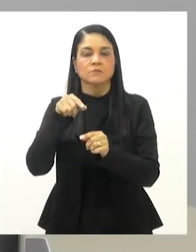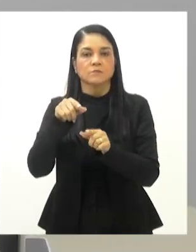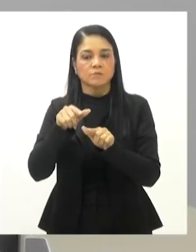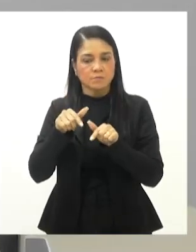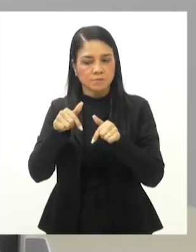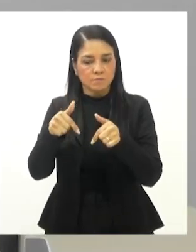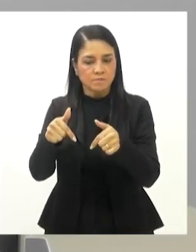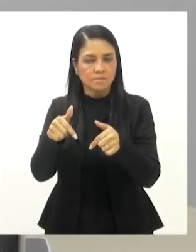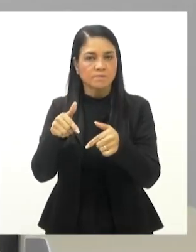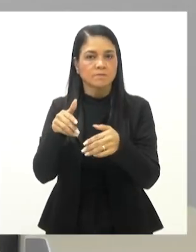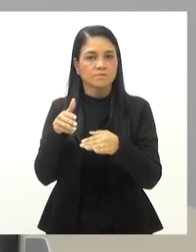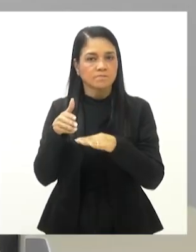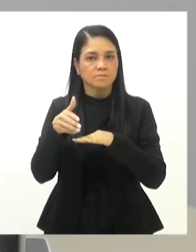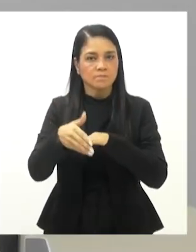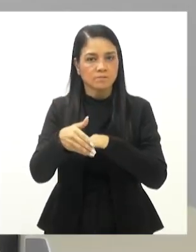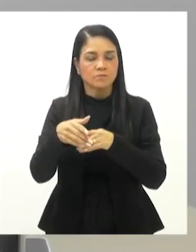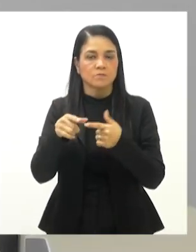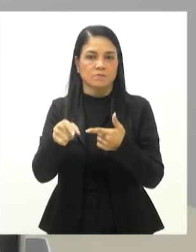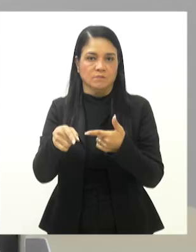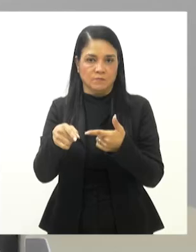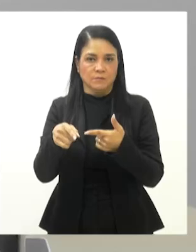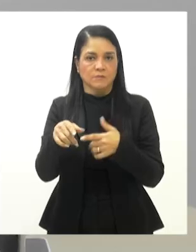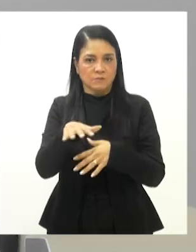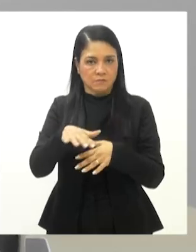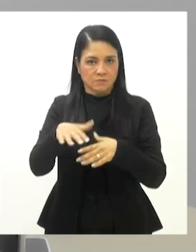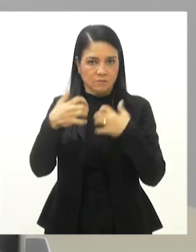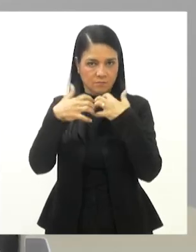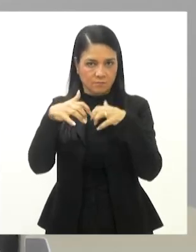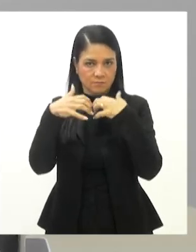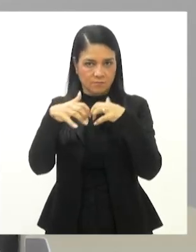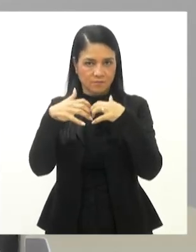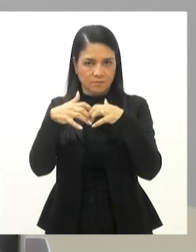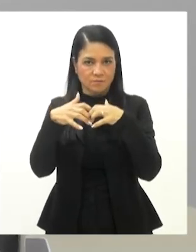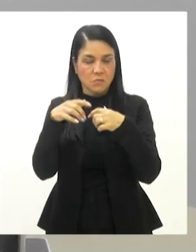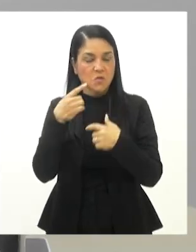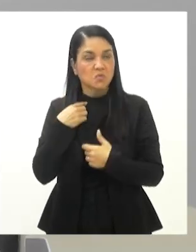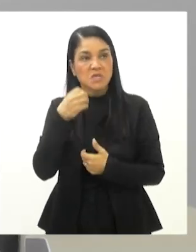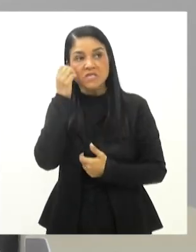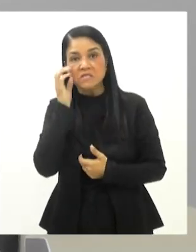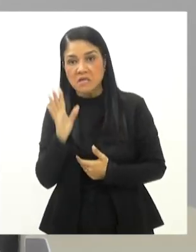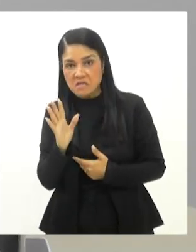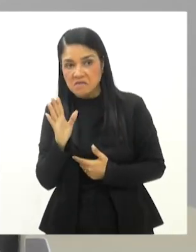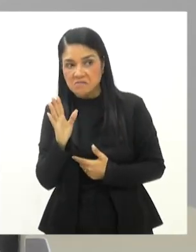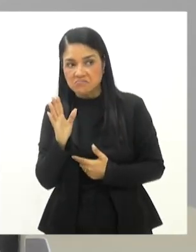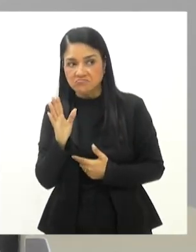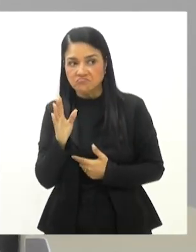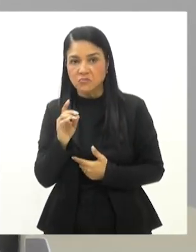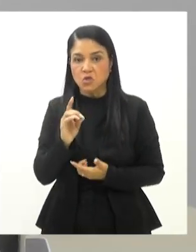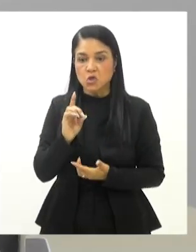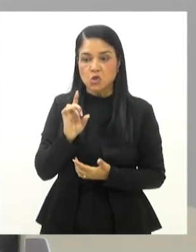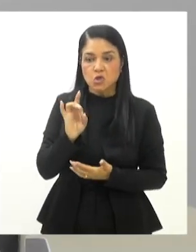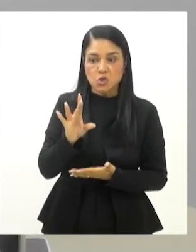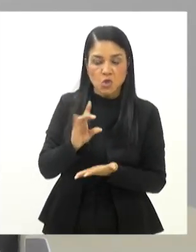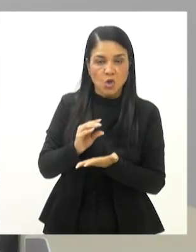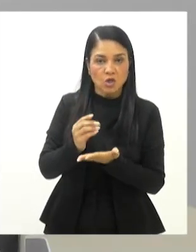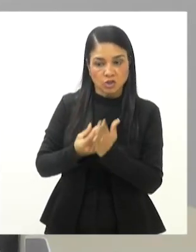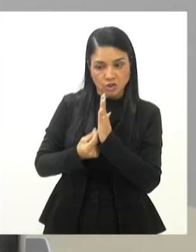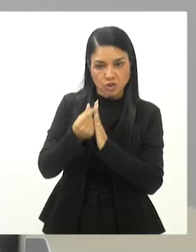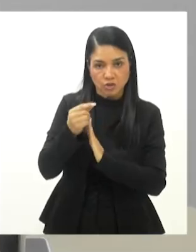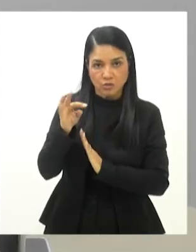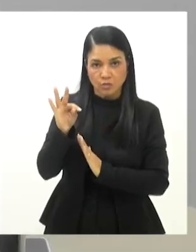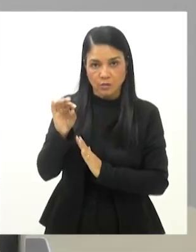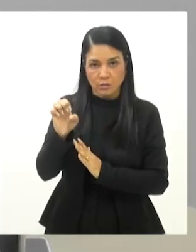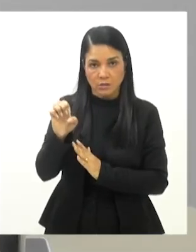fazendo diversas intervenções lá. Aliás, eu nem sei se foi utilizado só dinheiro do Tesouro, se